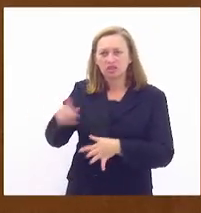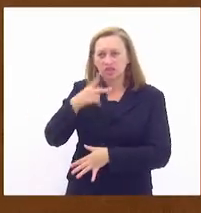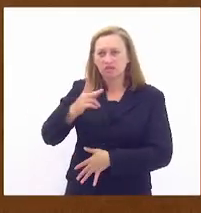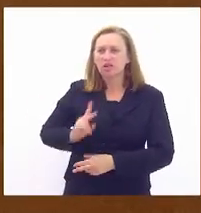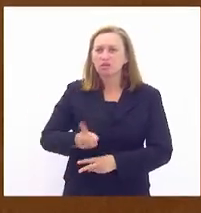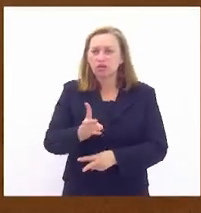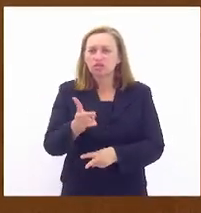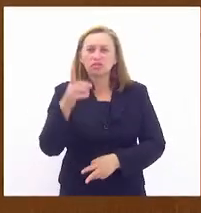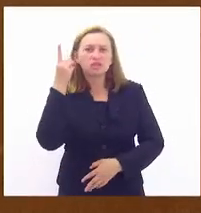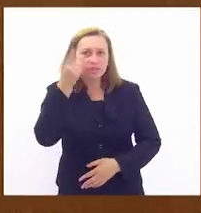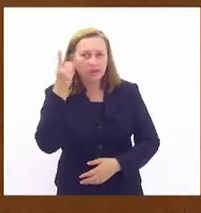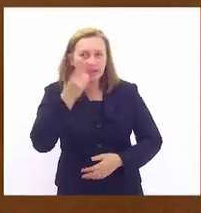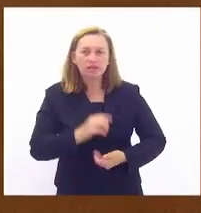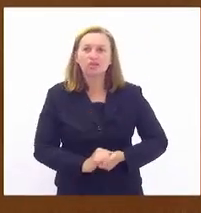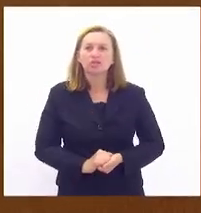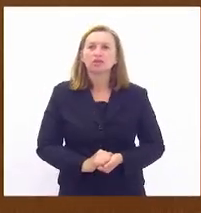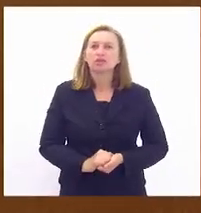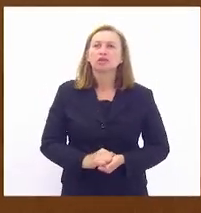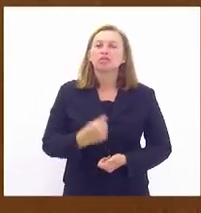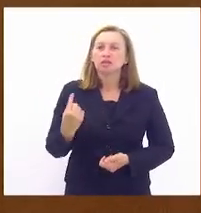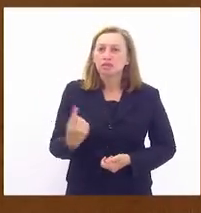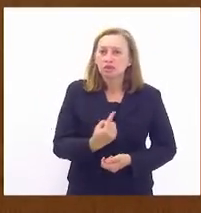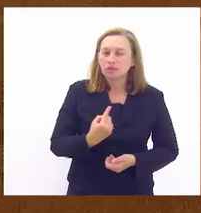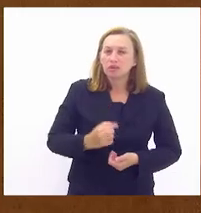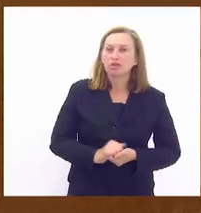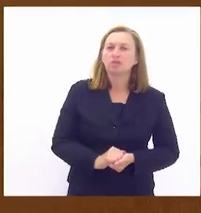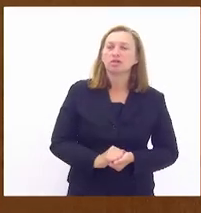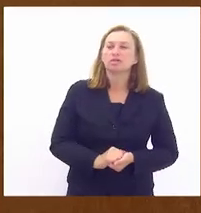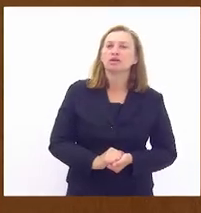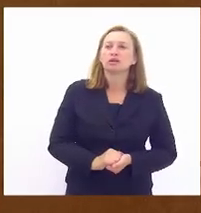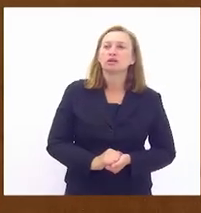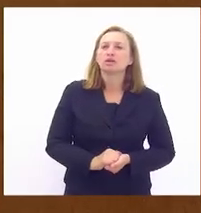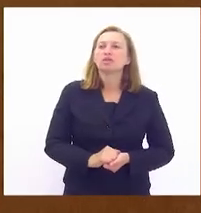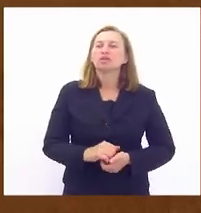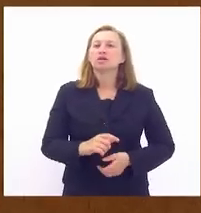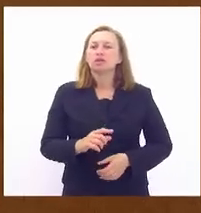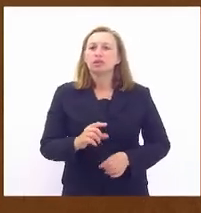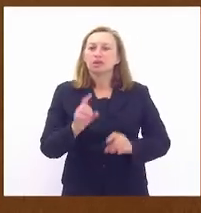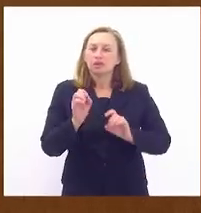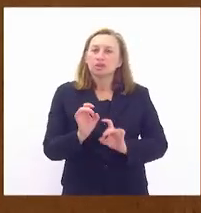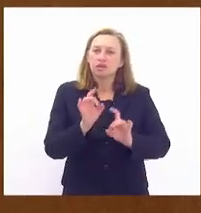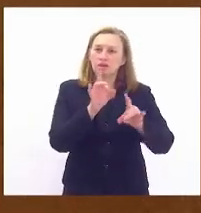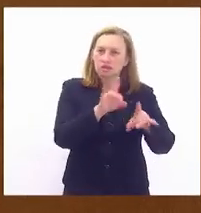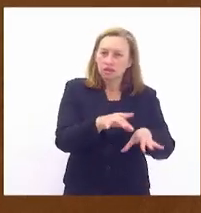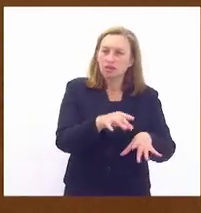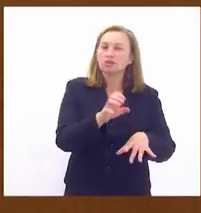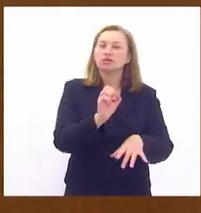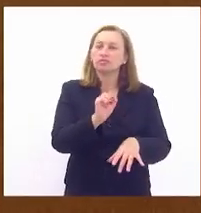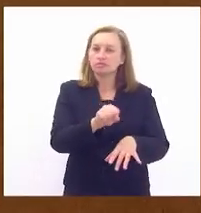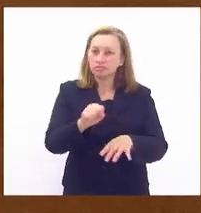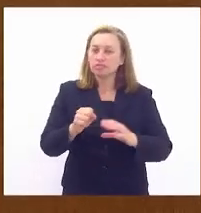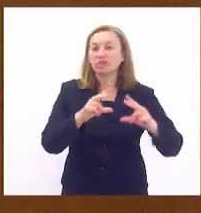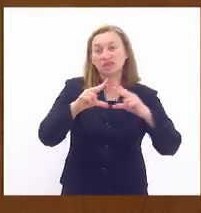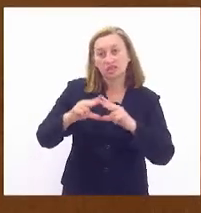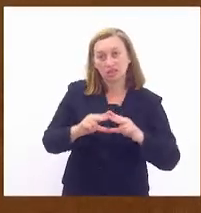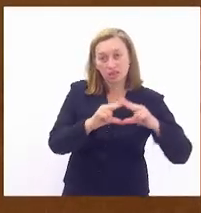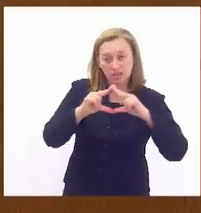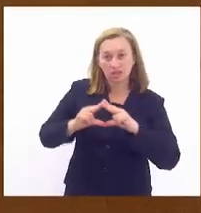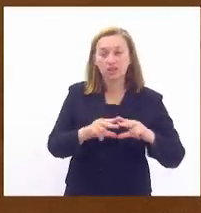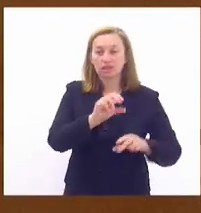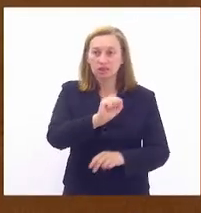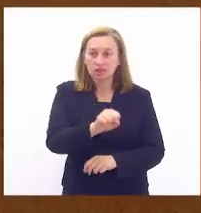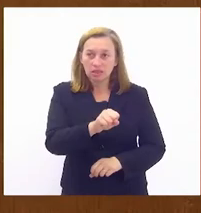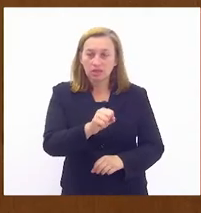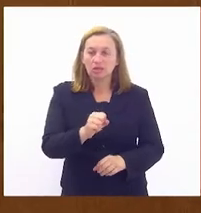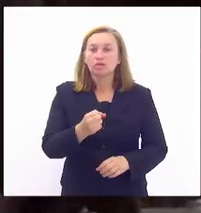Continuando, deputado, nós somos um grande reciclador, sim. A sintetização, ela recicla grande parte